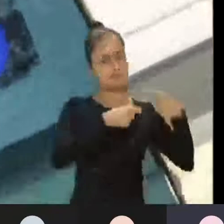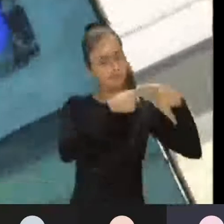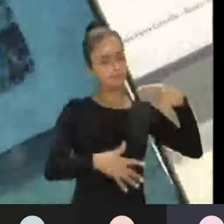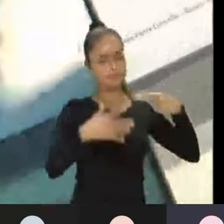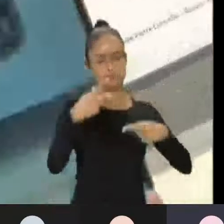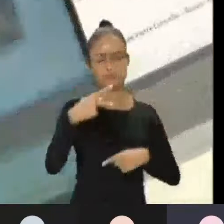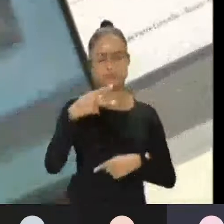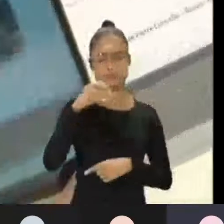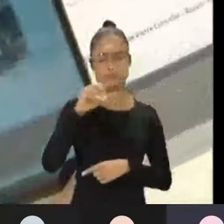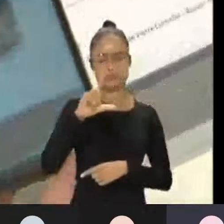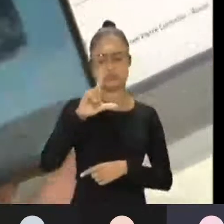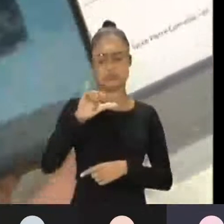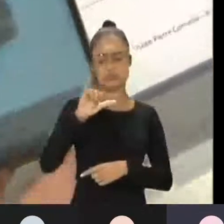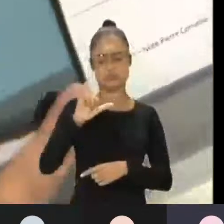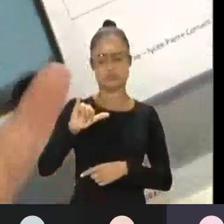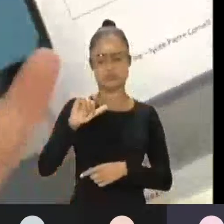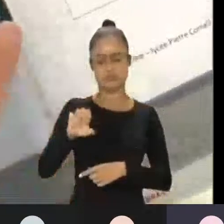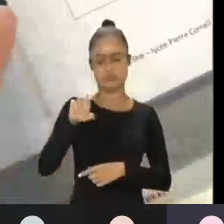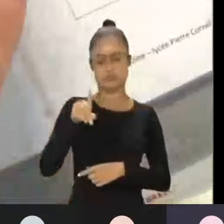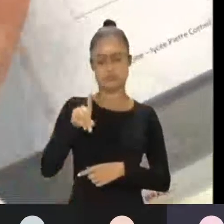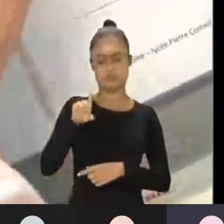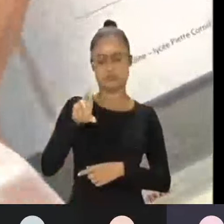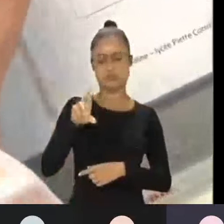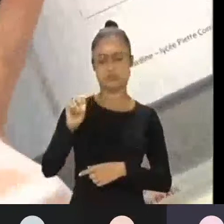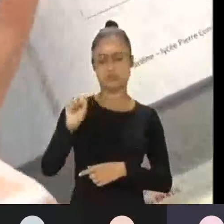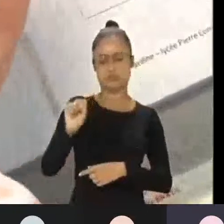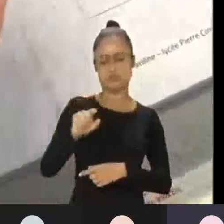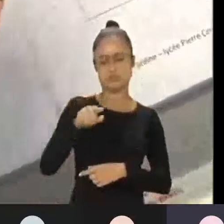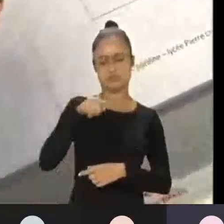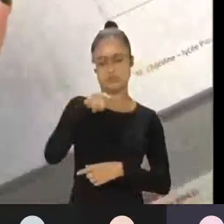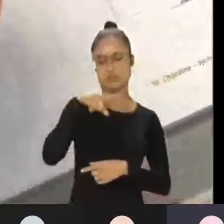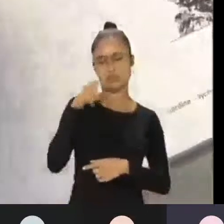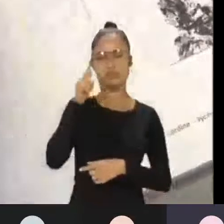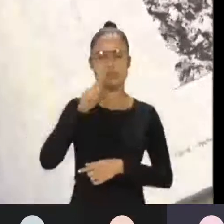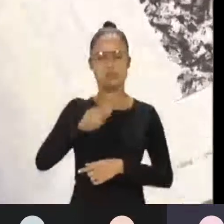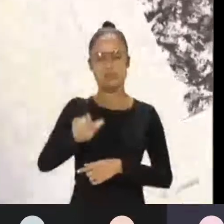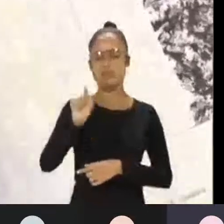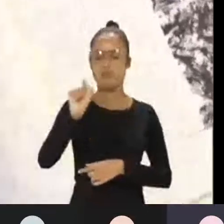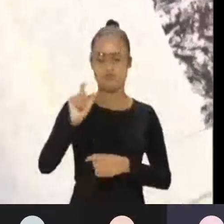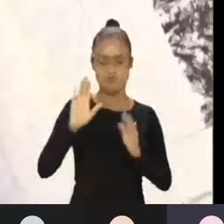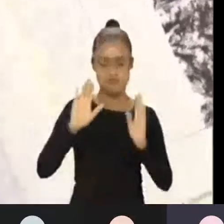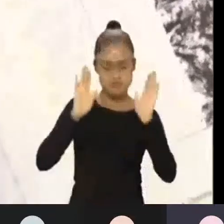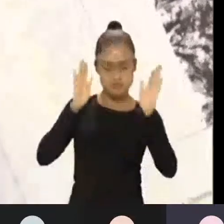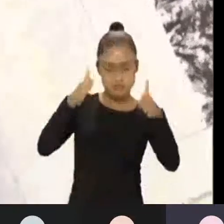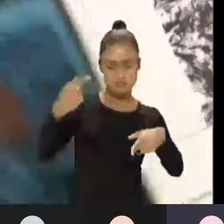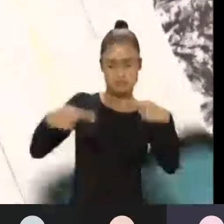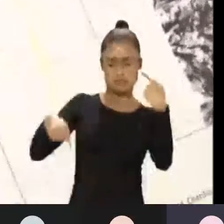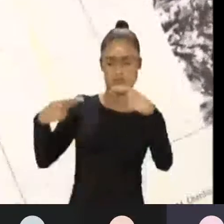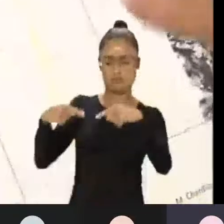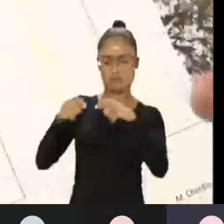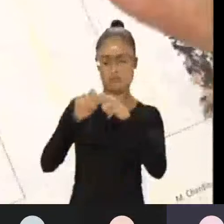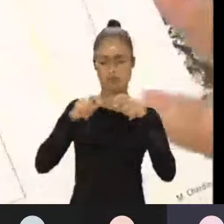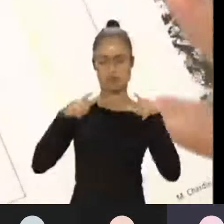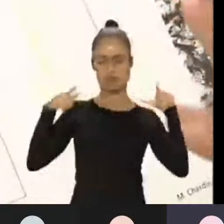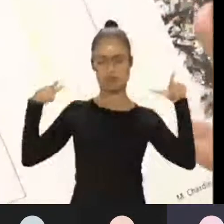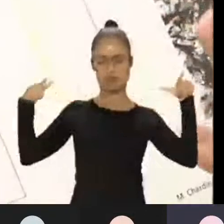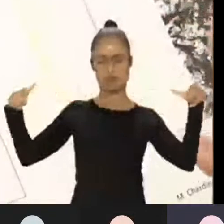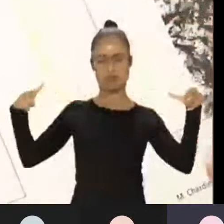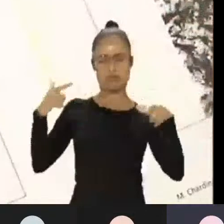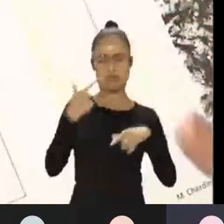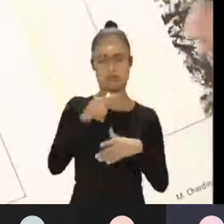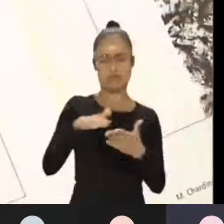chamado Poliedros, eu vou passar o link a seguir, e você consegue projetar com realidade aumentada. Então, sem